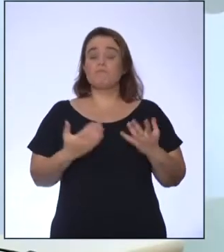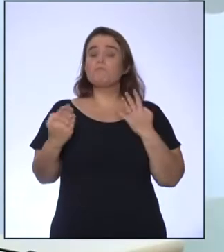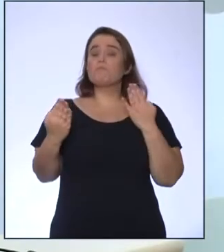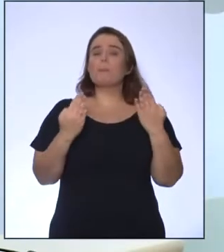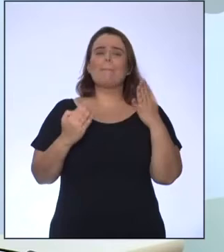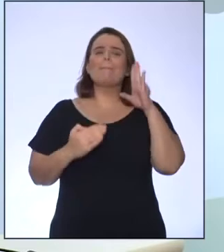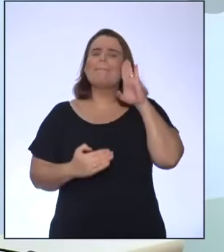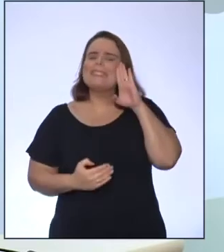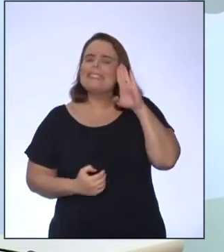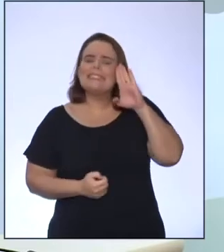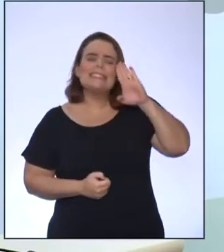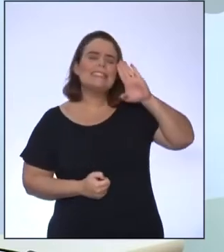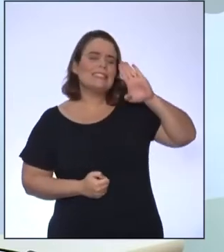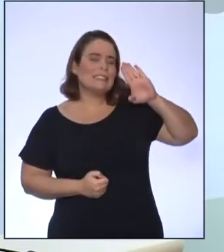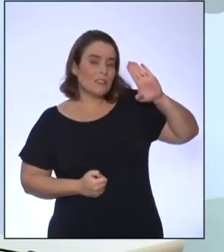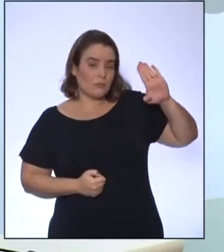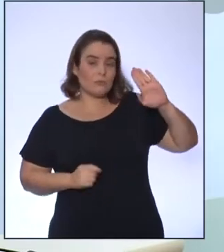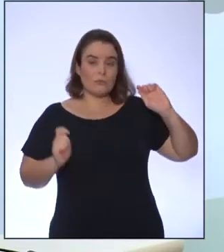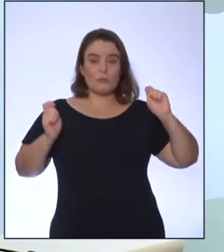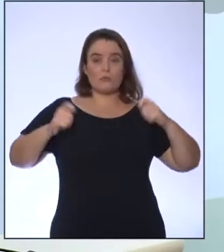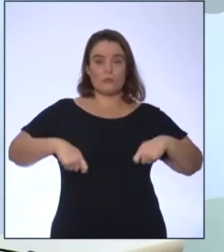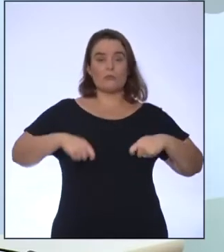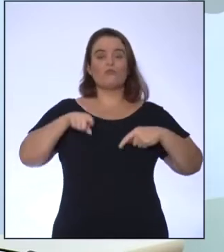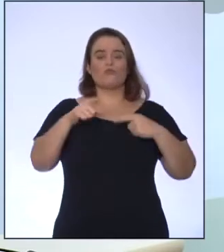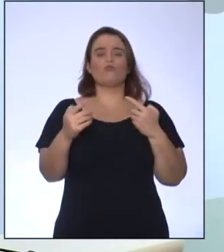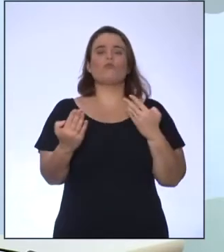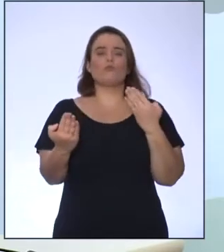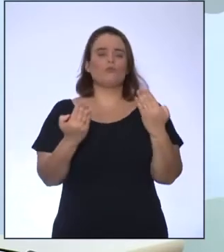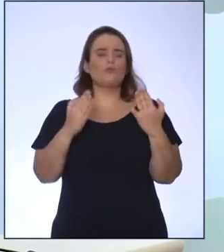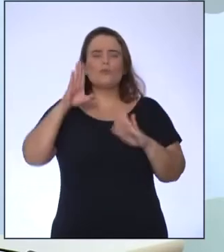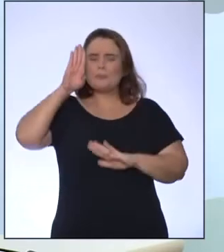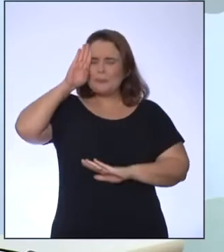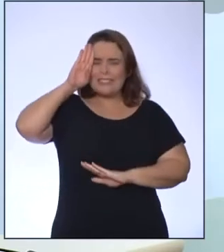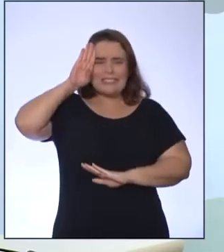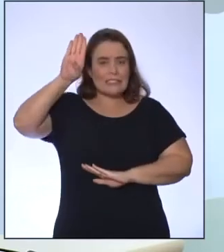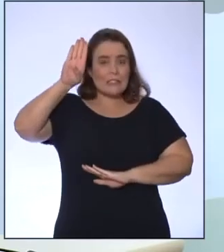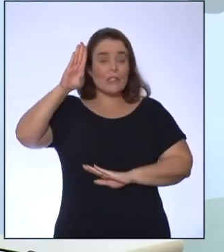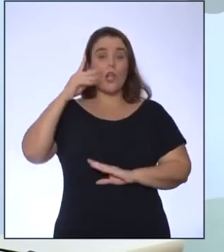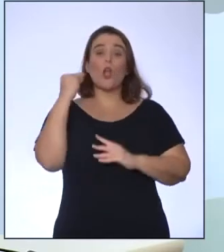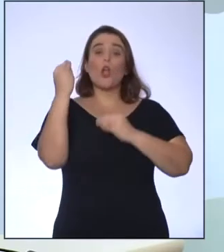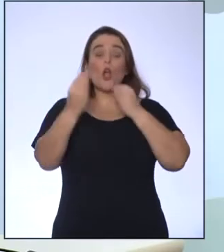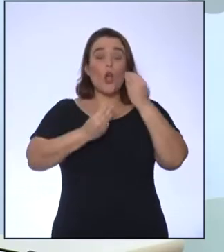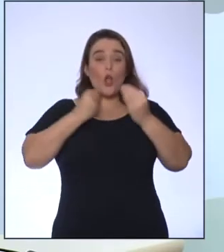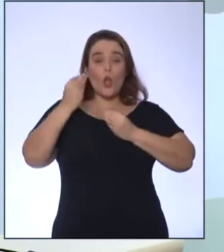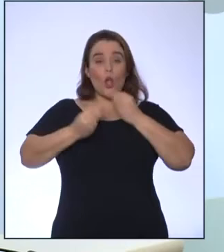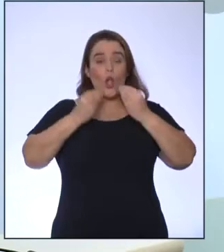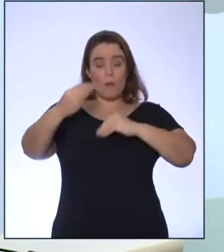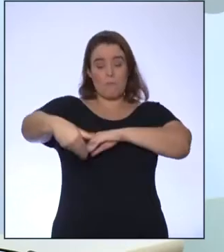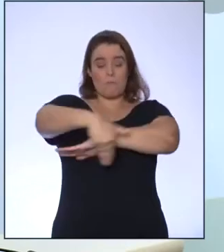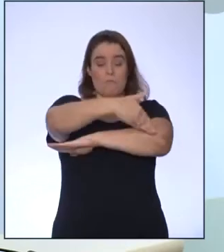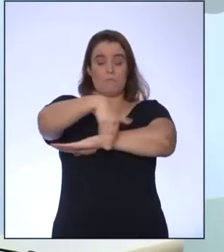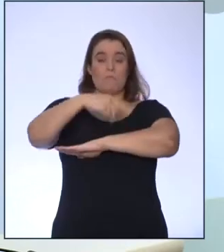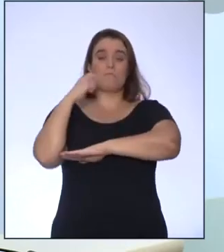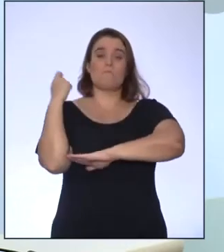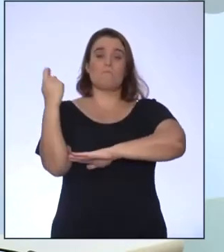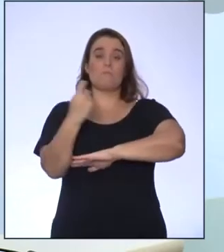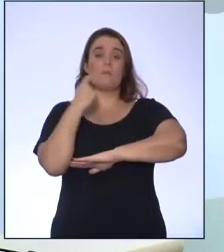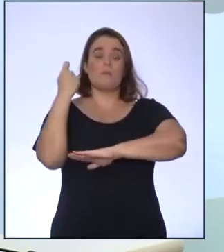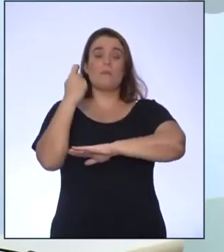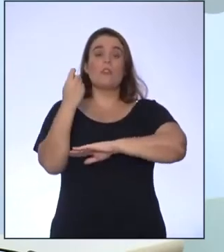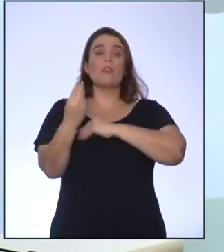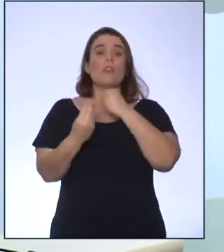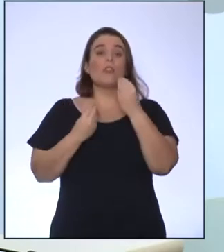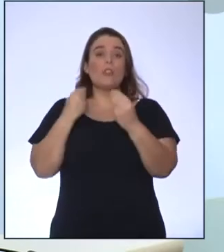gente pode fazer entre as duas imagens é principalmente como a Avenida Paulista foi ocupada